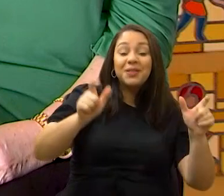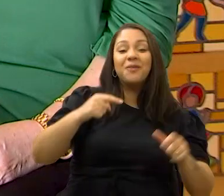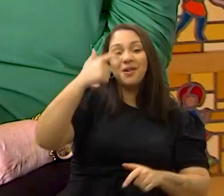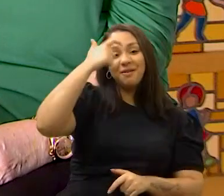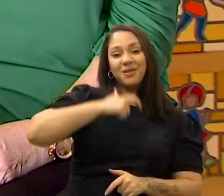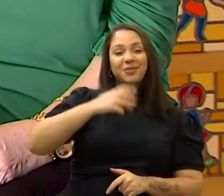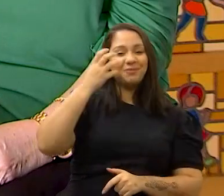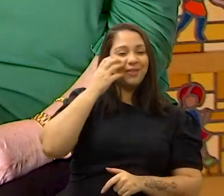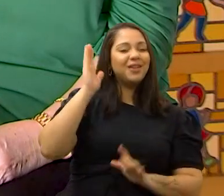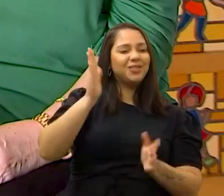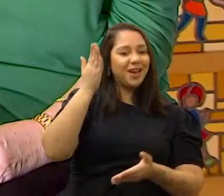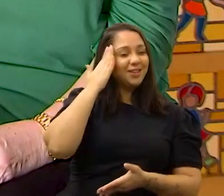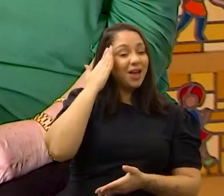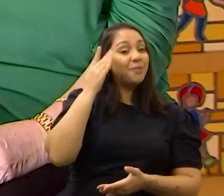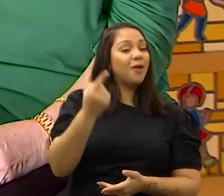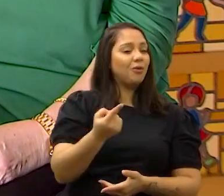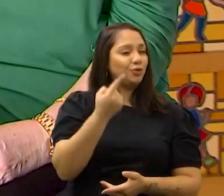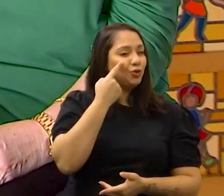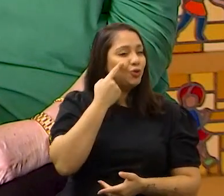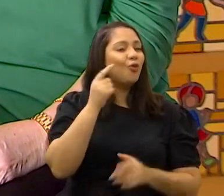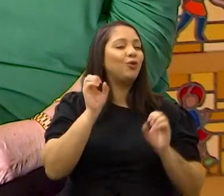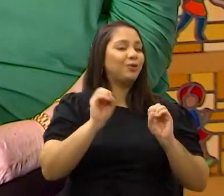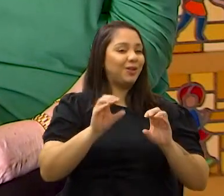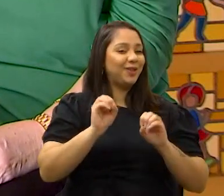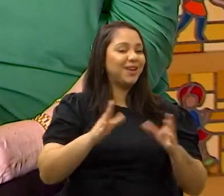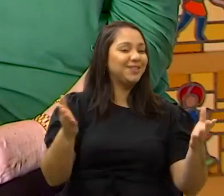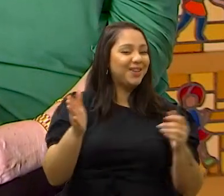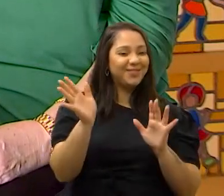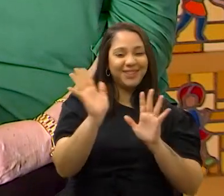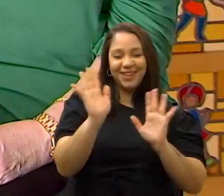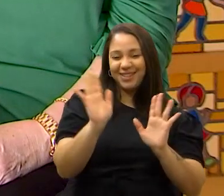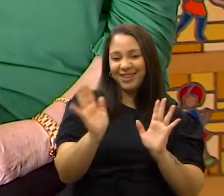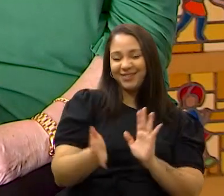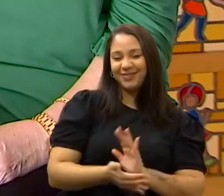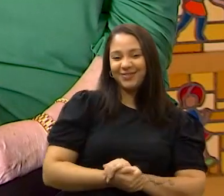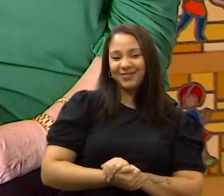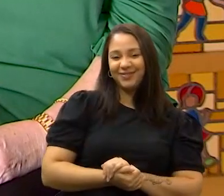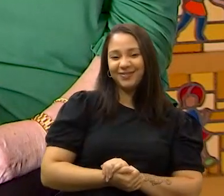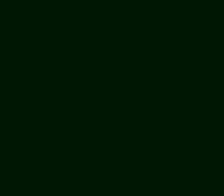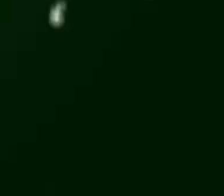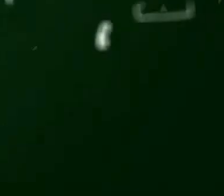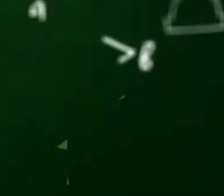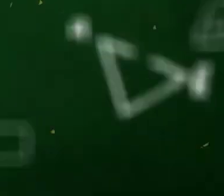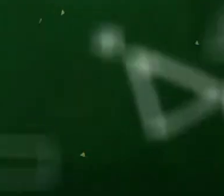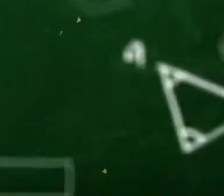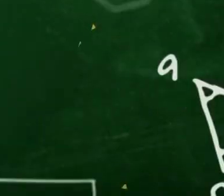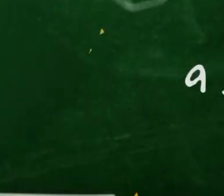Bom, pessoal, eu sou o André Aranha e já sabe, né? Tô sempre, de olho na educação. Tchau!